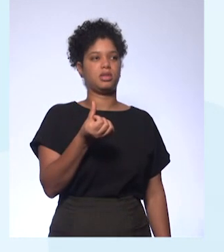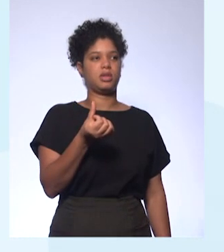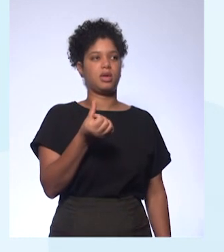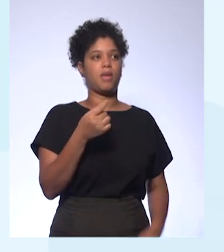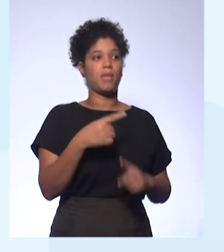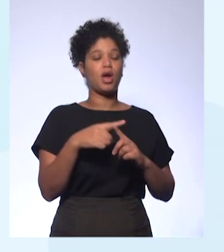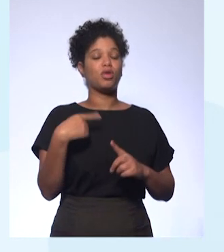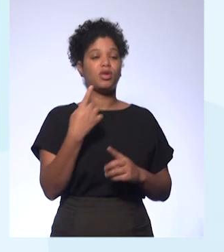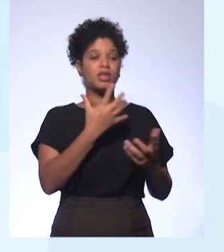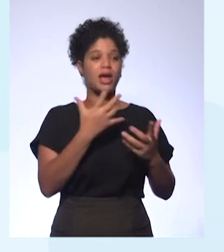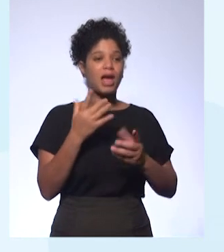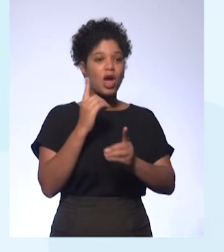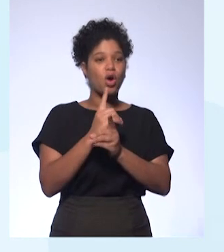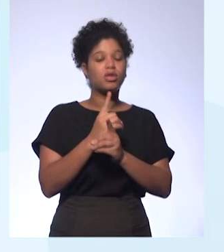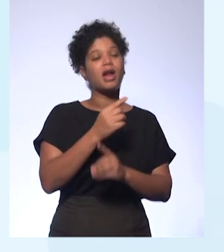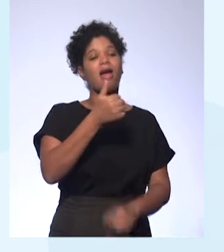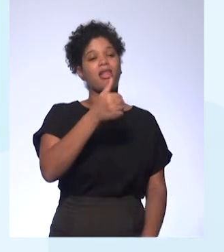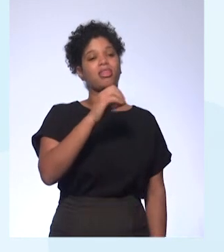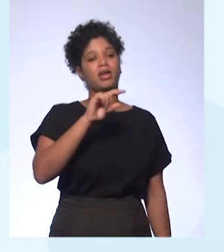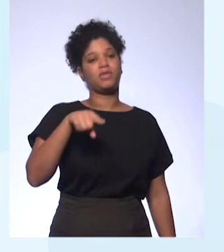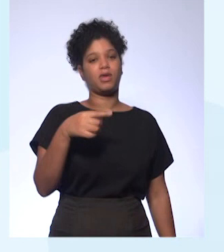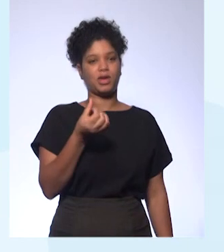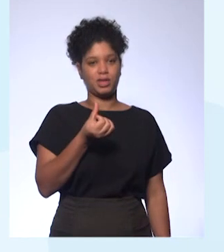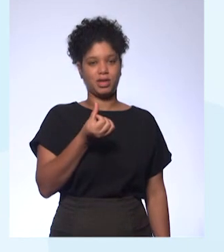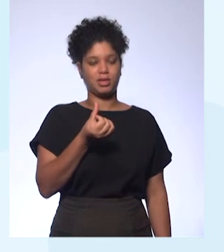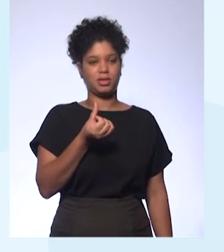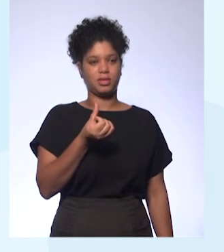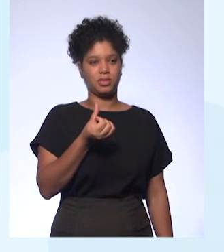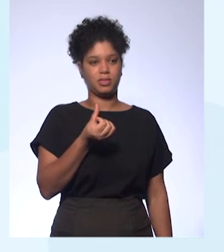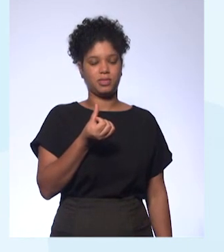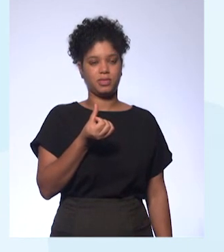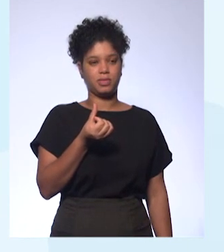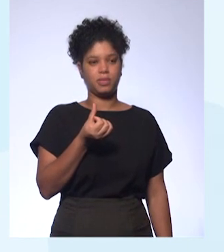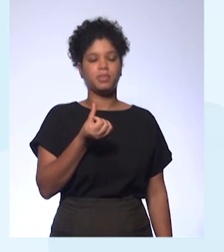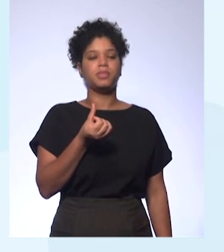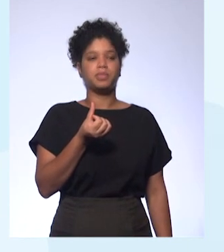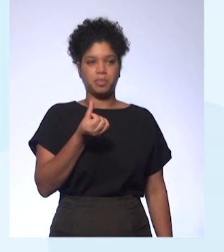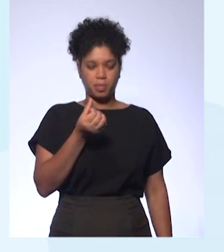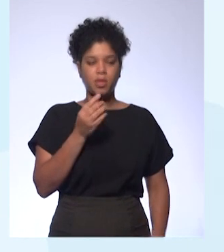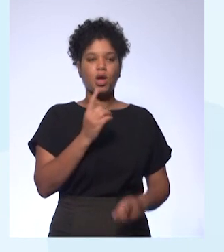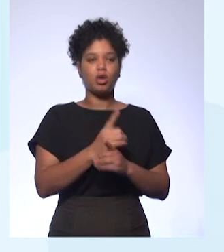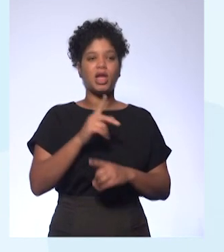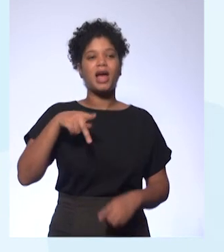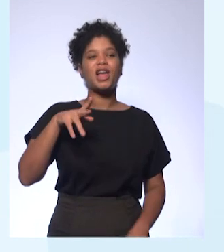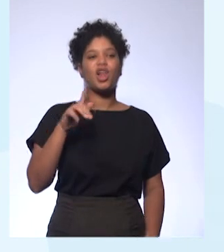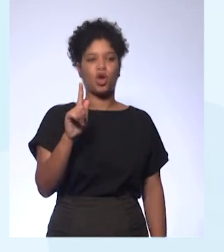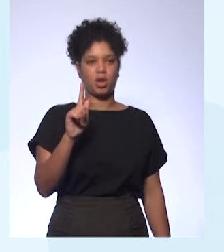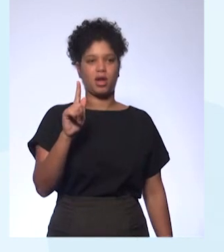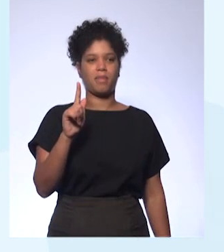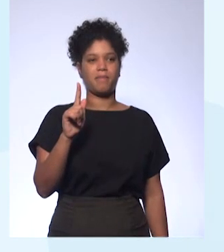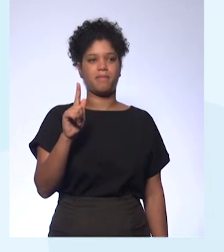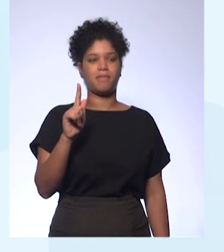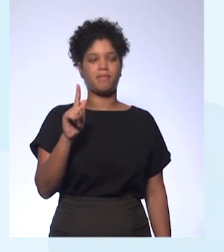encontrar aqui a quantidade de 10, ok? 6 quilogramas de